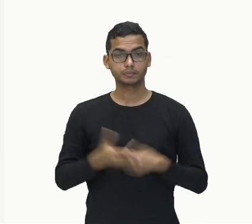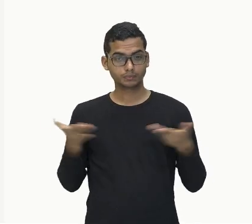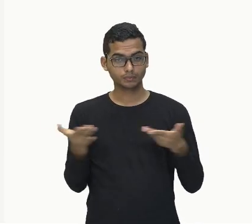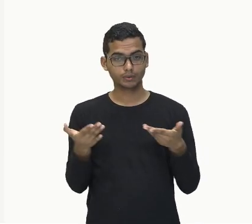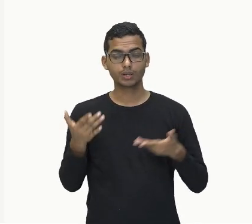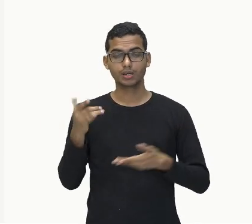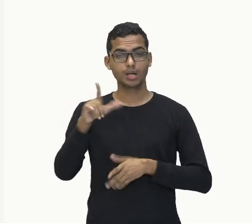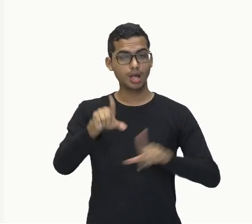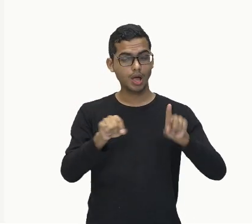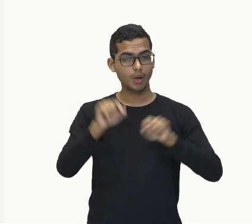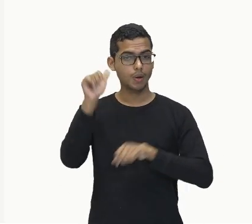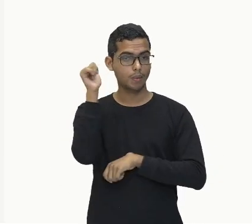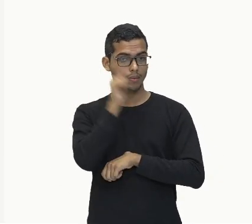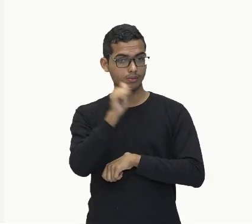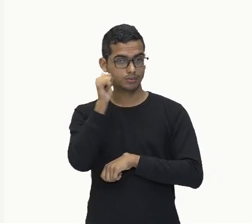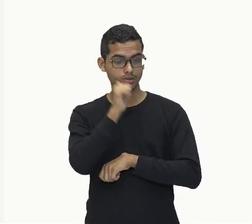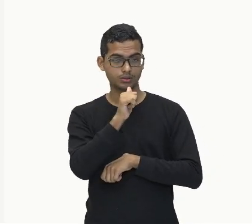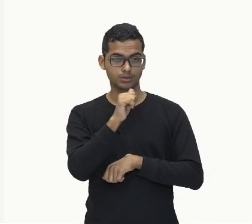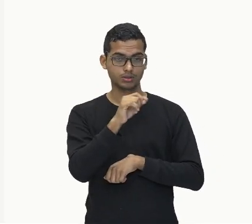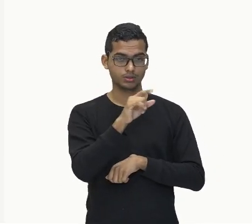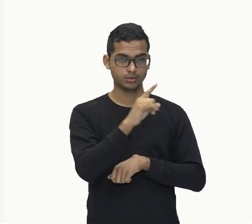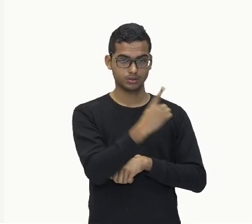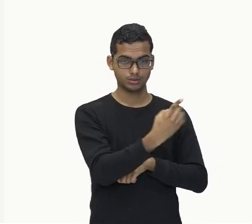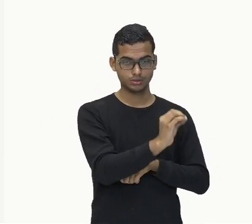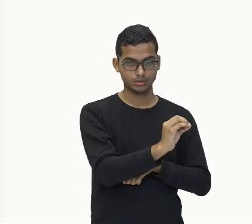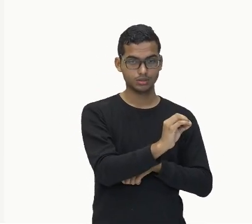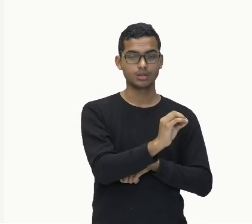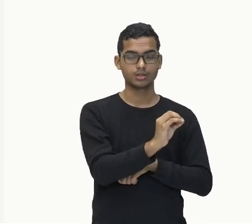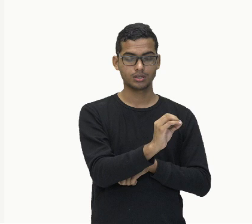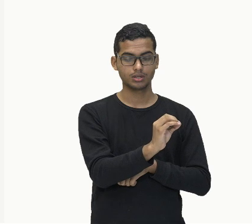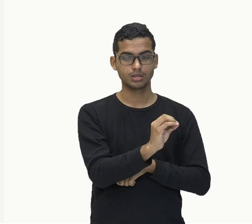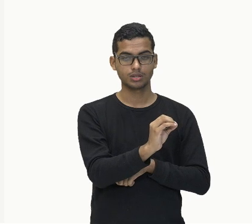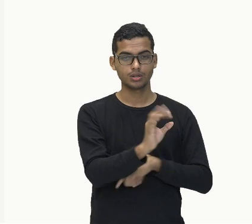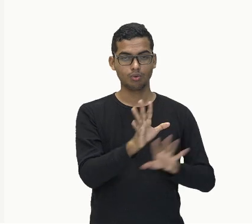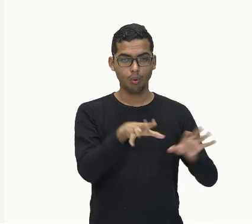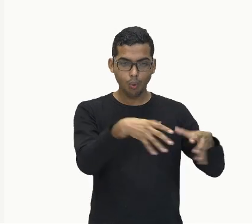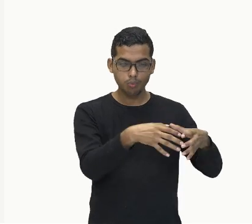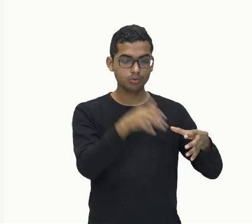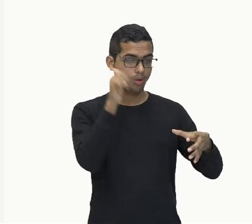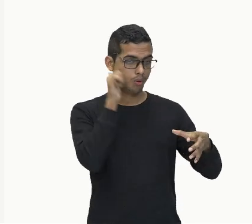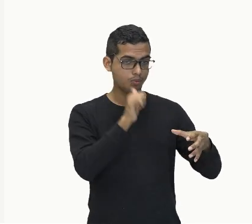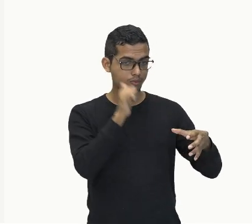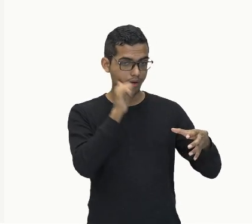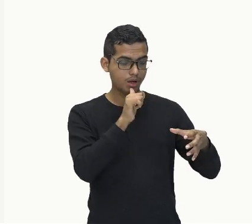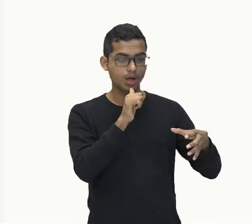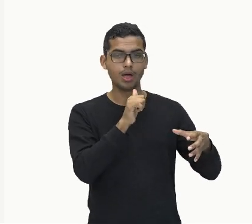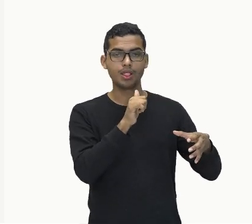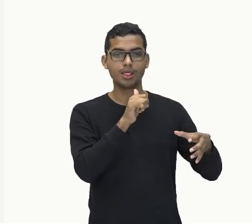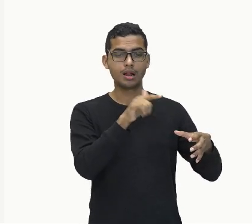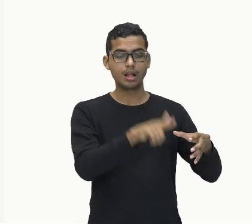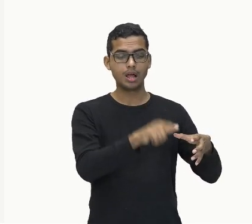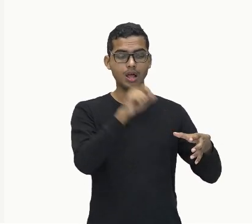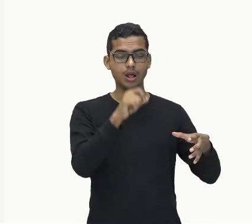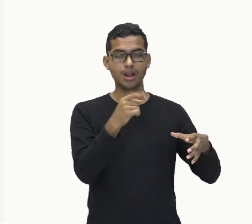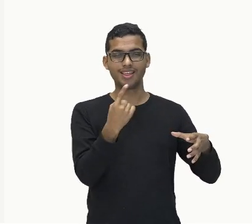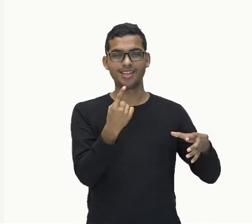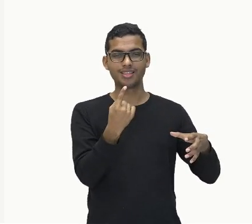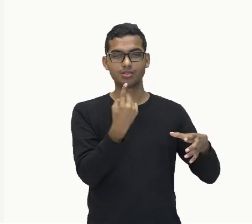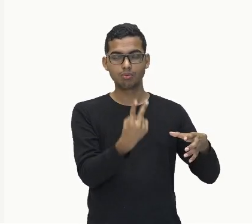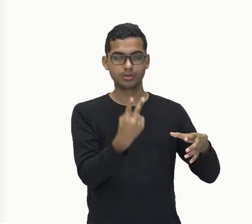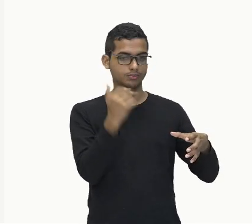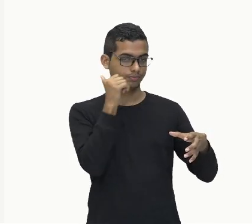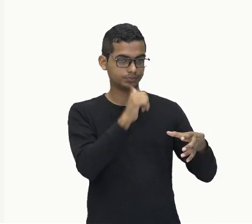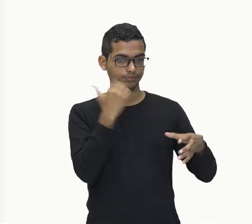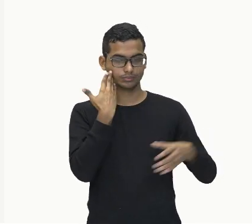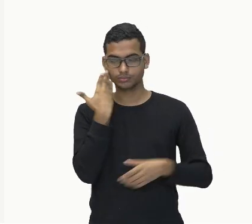escolha das 2 mulheres entre as 10. Vamos proceder da mesma maneira. Só que agora vai ser uma combinação de 10